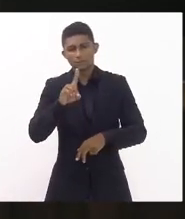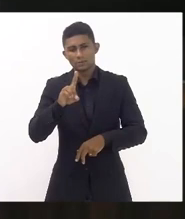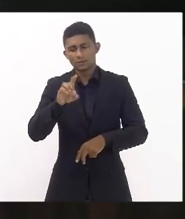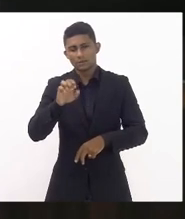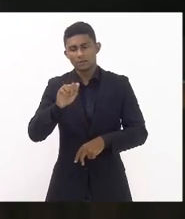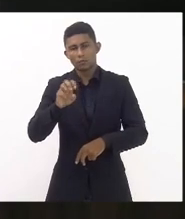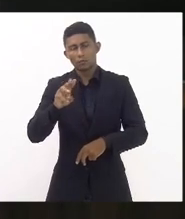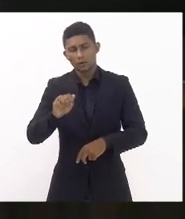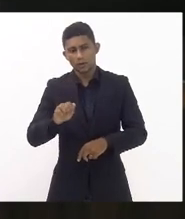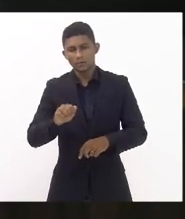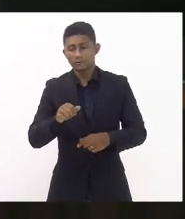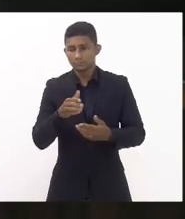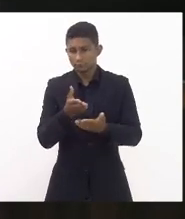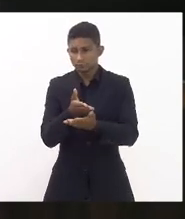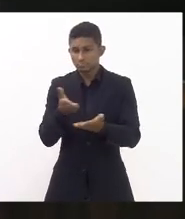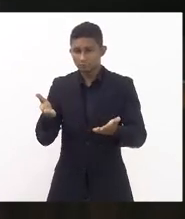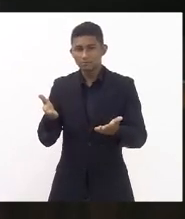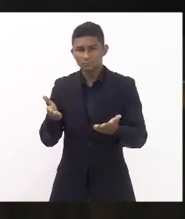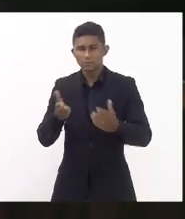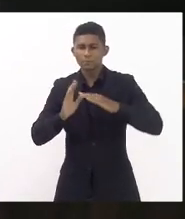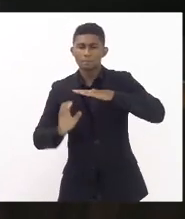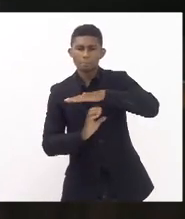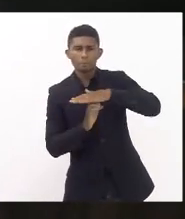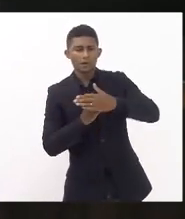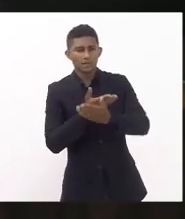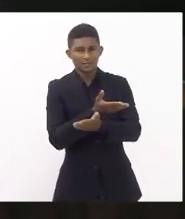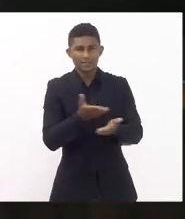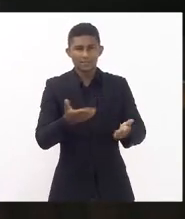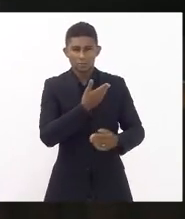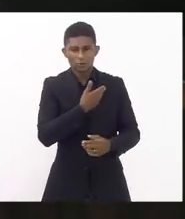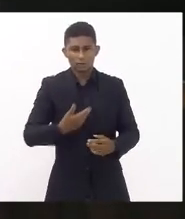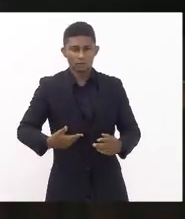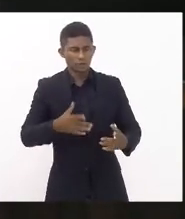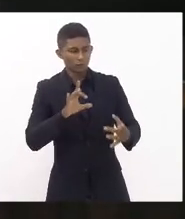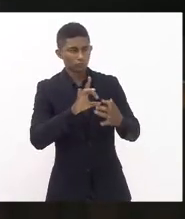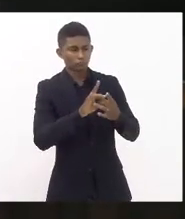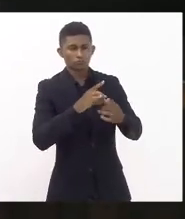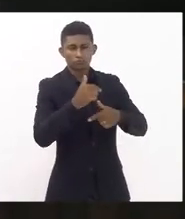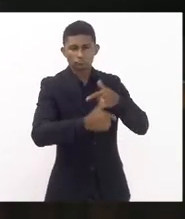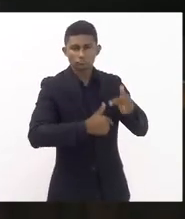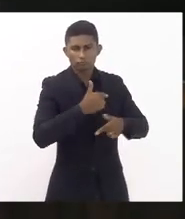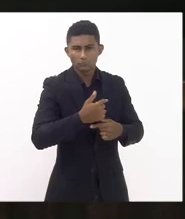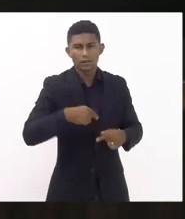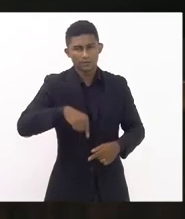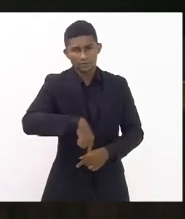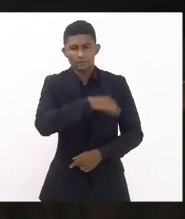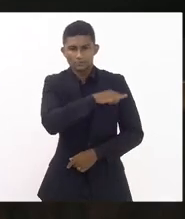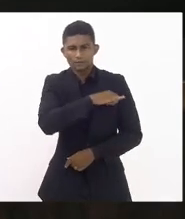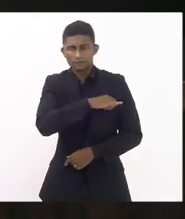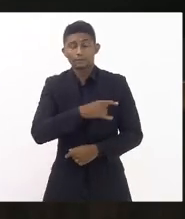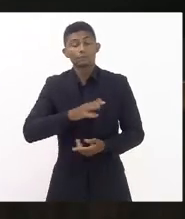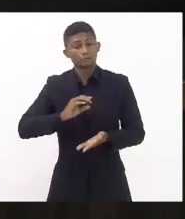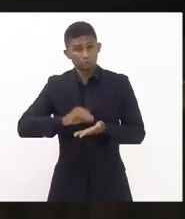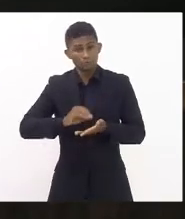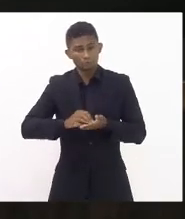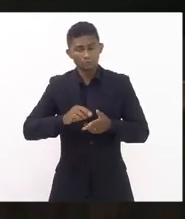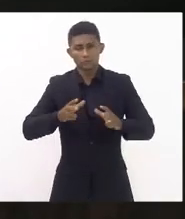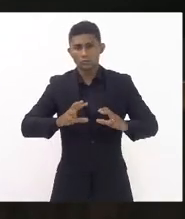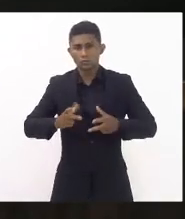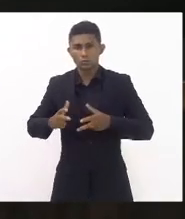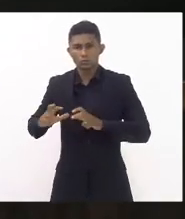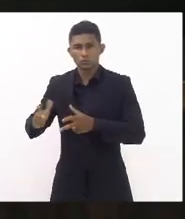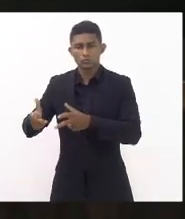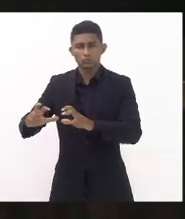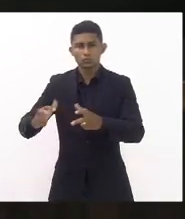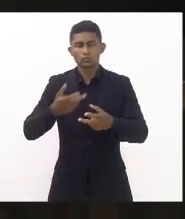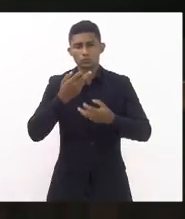ao consumidor pelas prestadoras de serviços públicos do Estado do Rio de Janeiro. Pendentes os pareceres das comissões de Constituição e Justiça, de Políticas